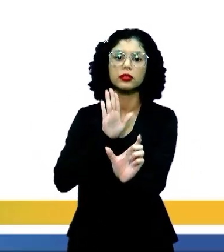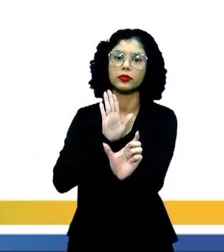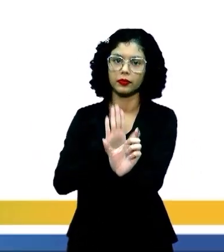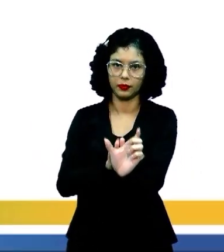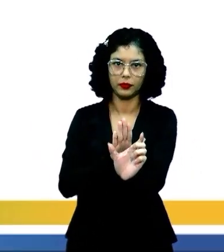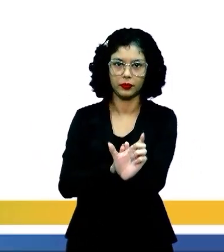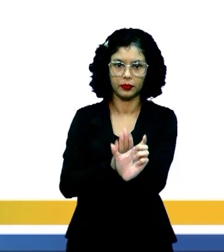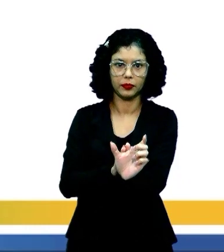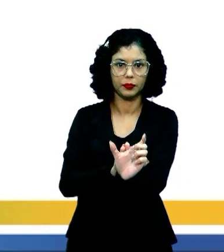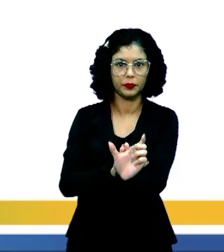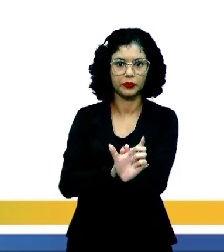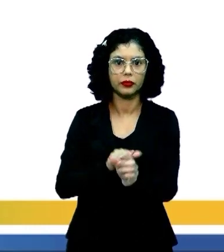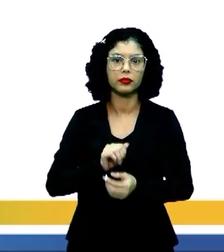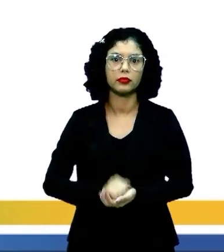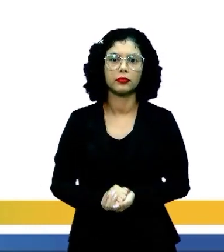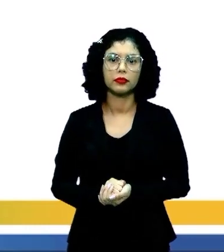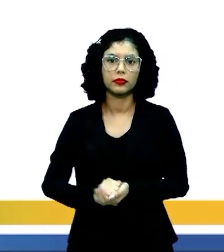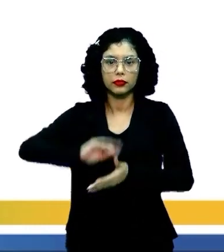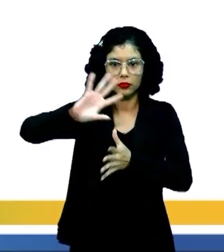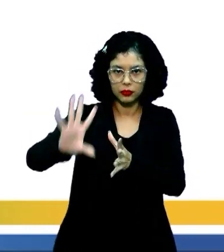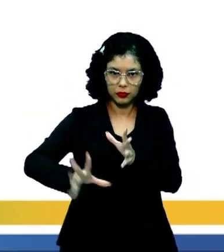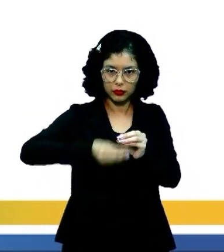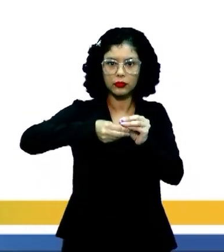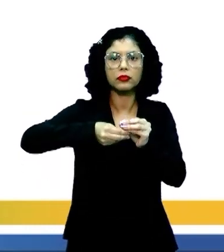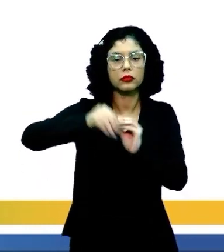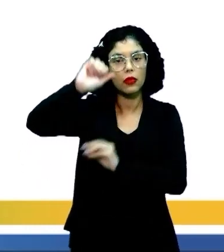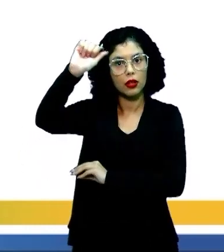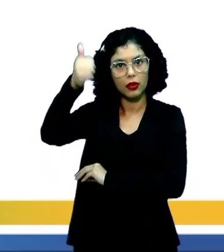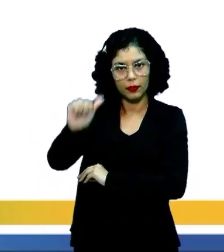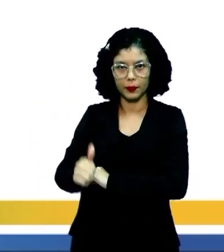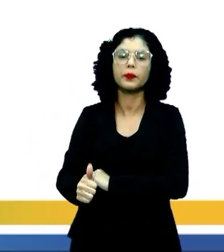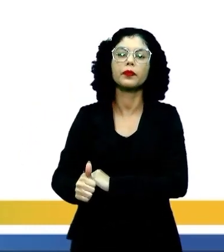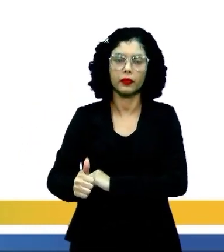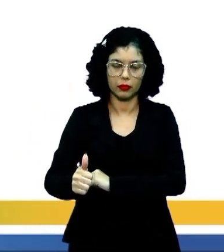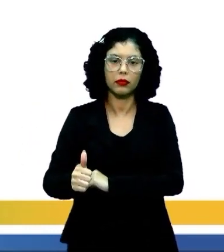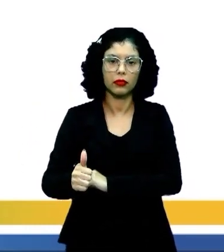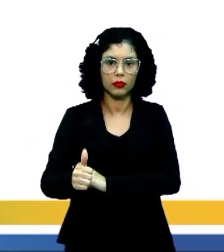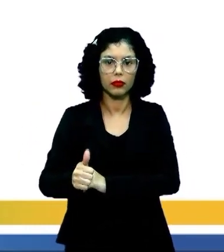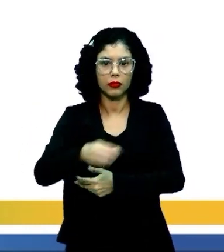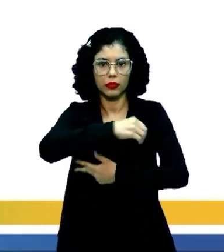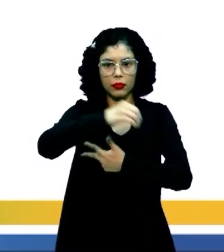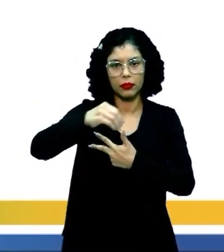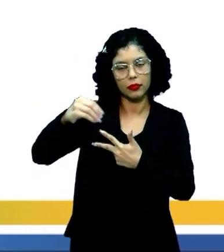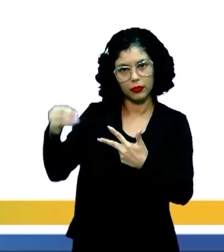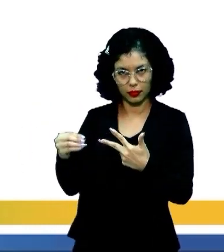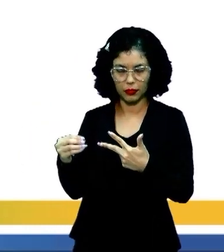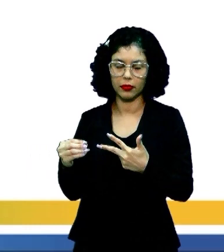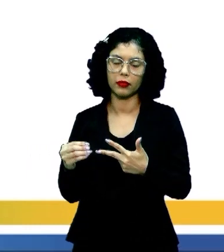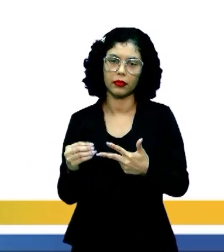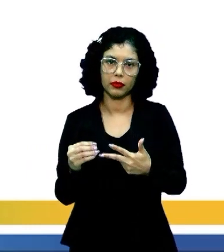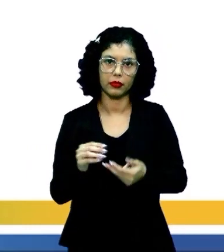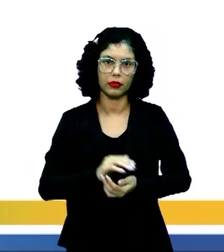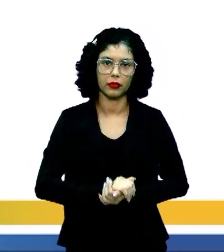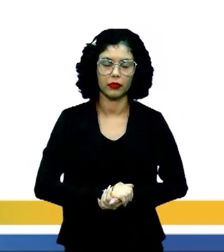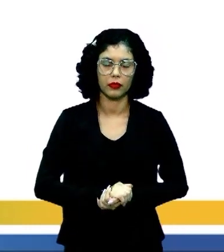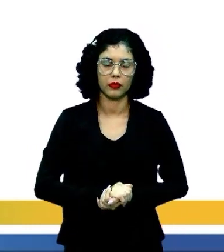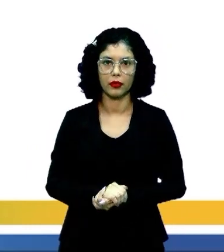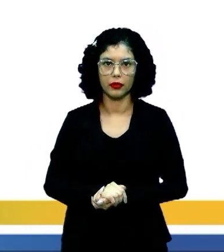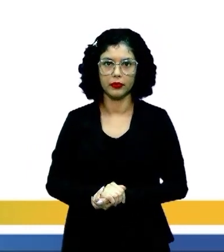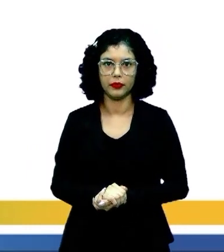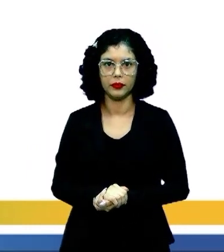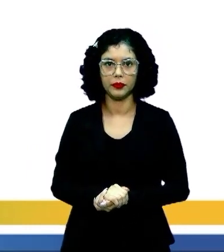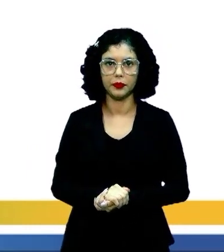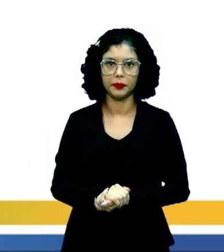linguagem indireta, e eu acrescentei aqui, né, que é uma exigência avaliativa